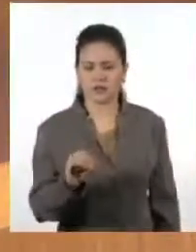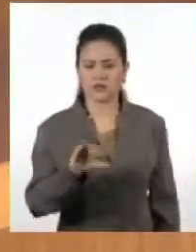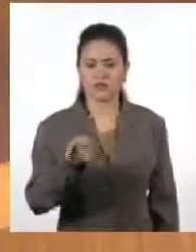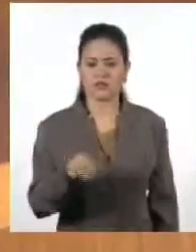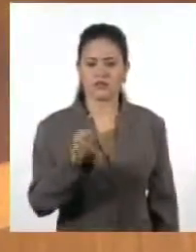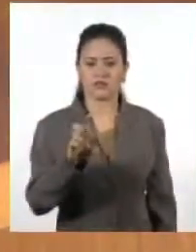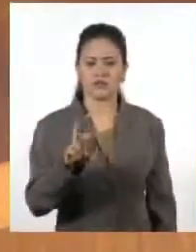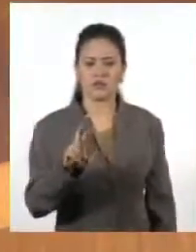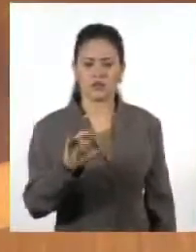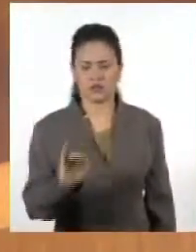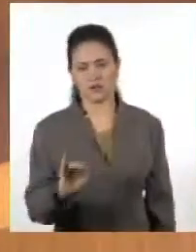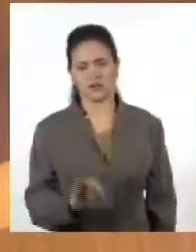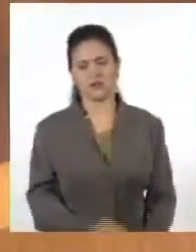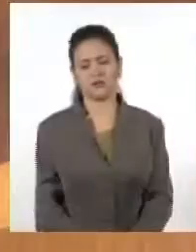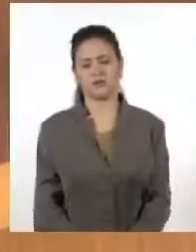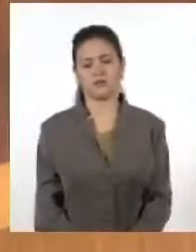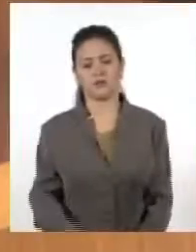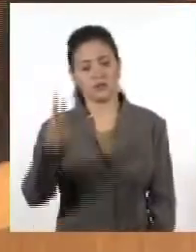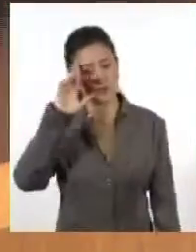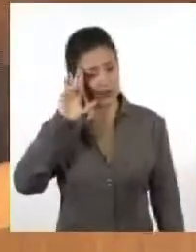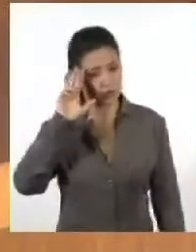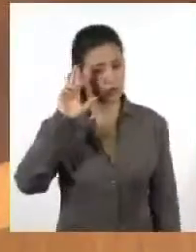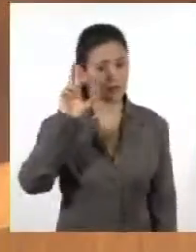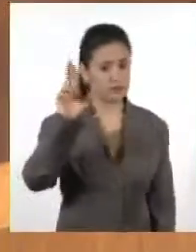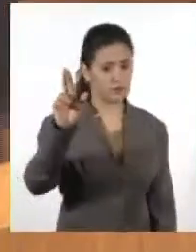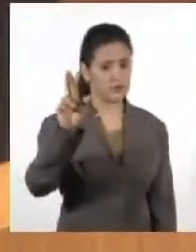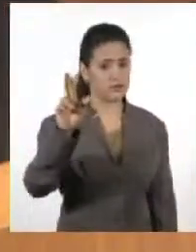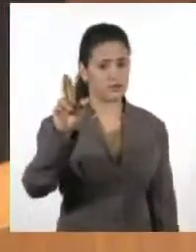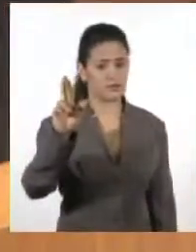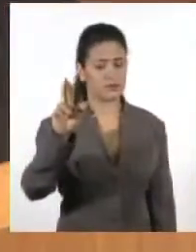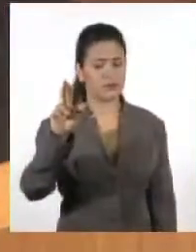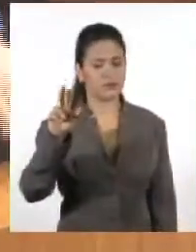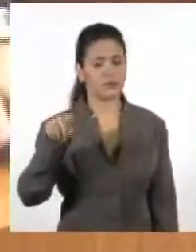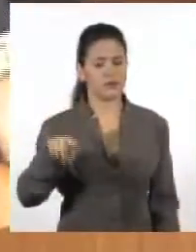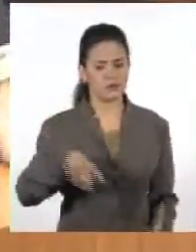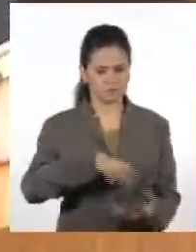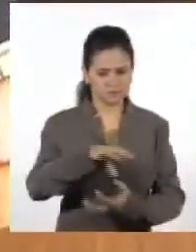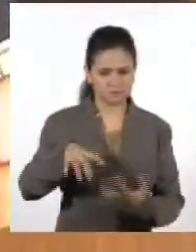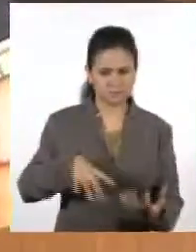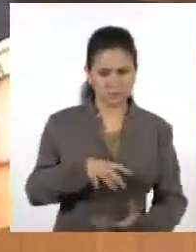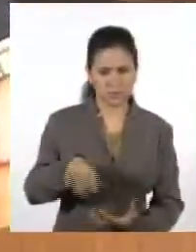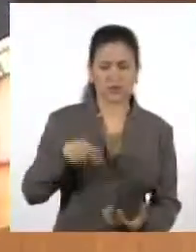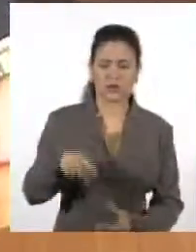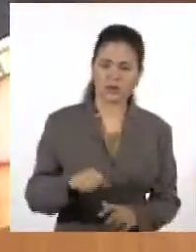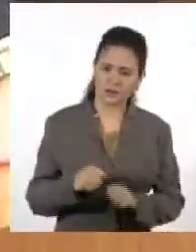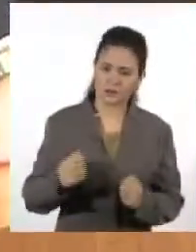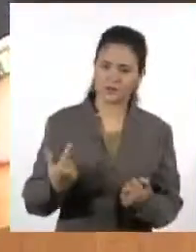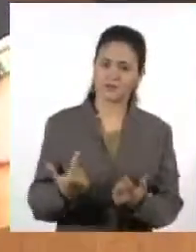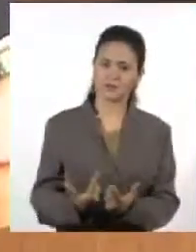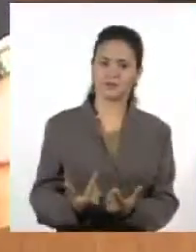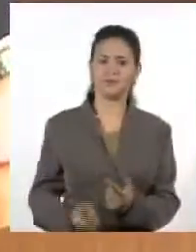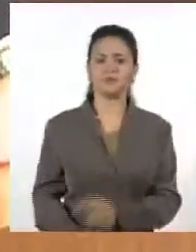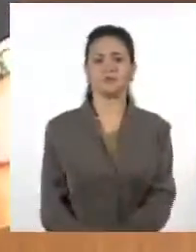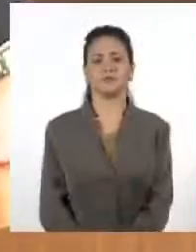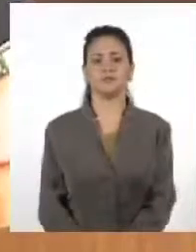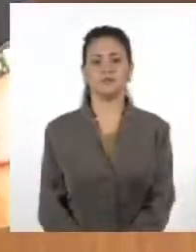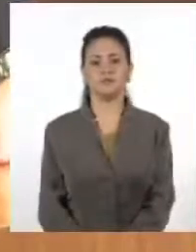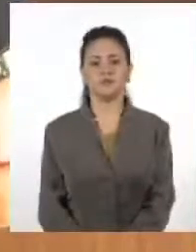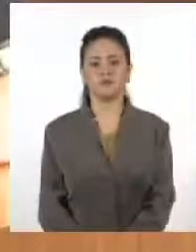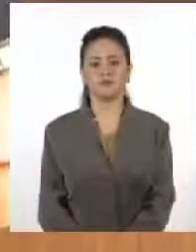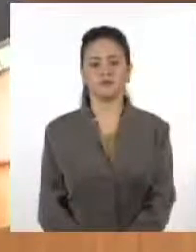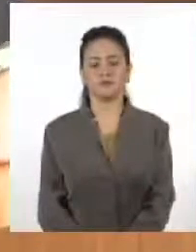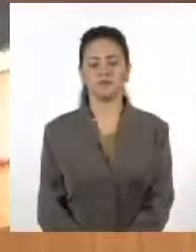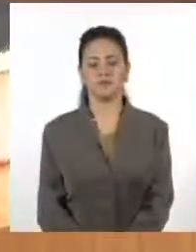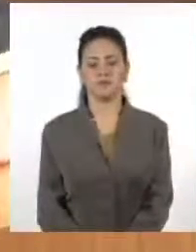o líder do movimento aqui na assembléia um dia cheguei